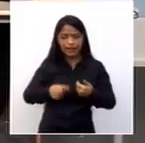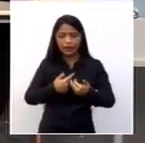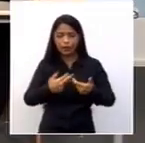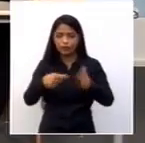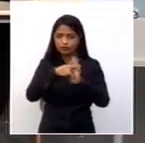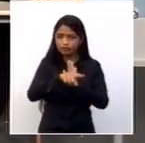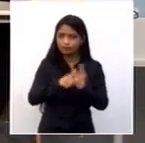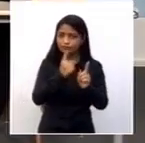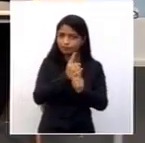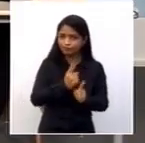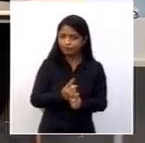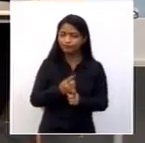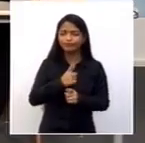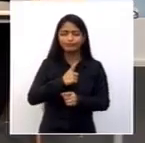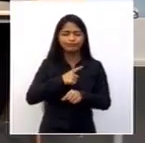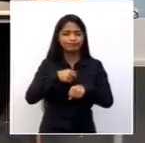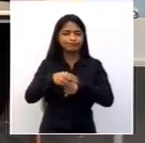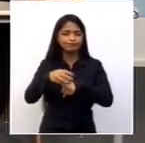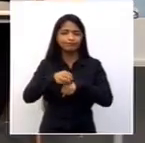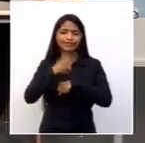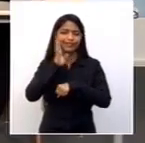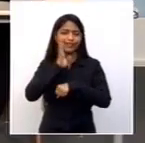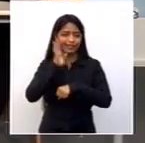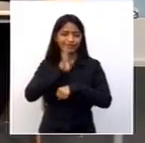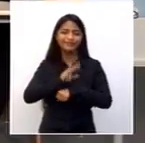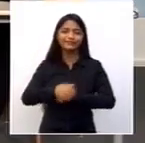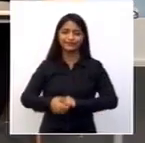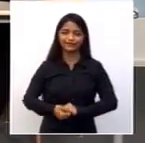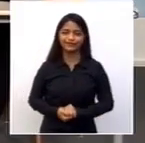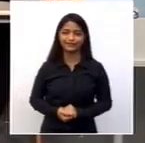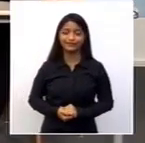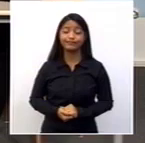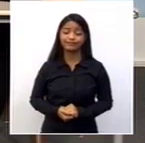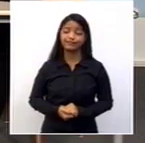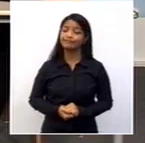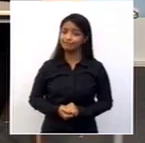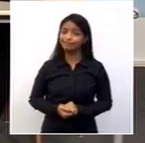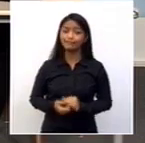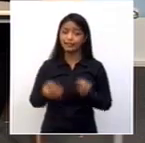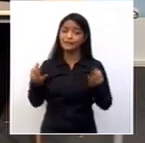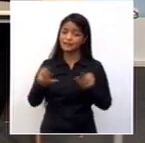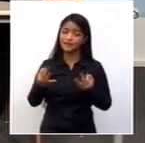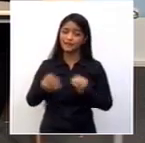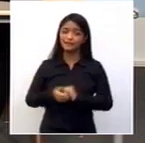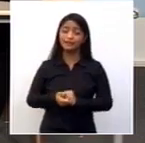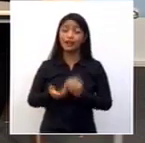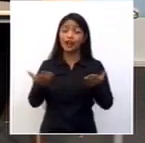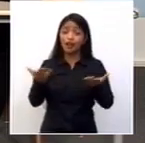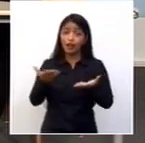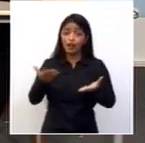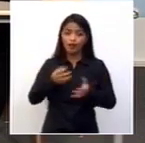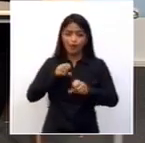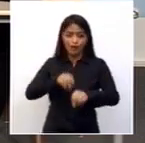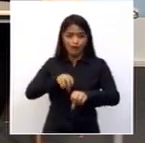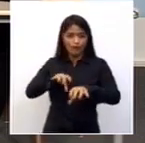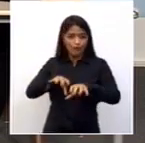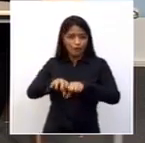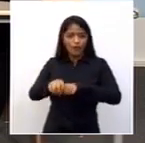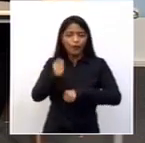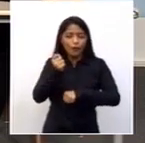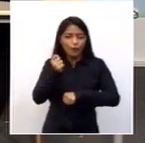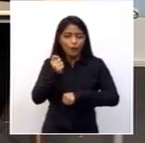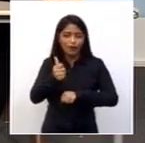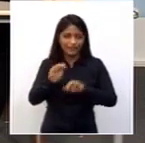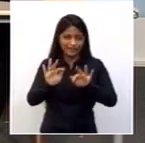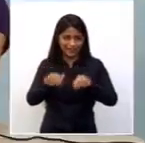bacanas. Perfeito. Nós estamos nos encaminhando, então, para o fim da nossa formação de hoje. A proposta é